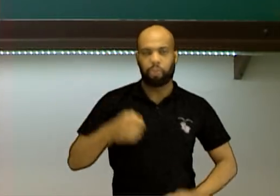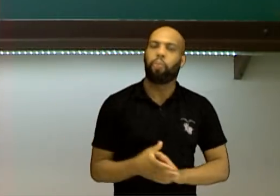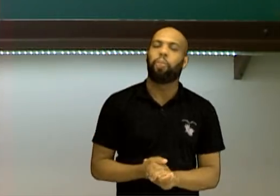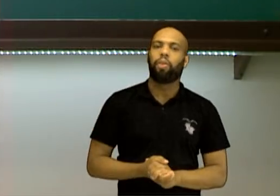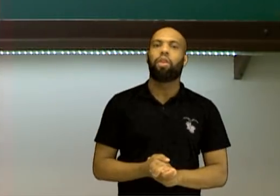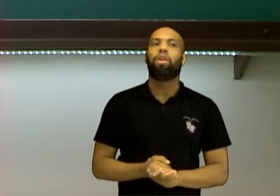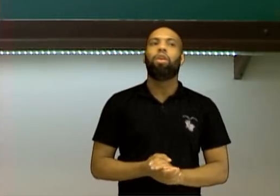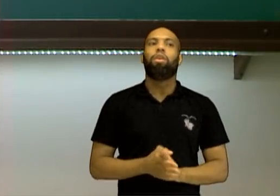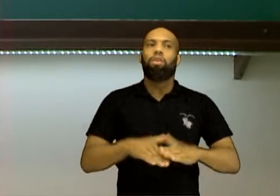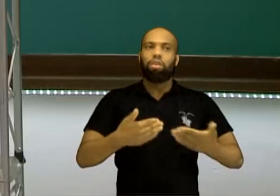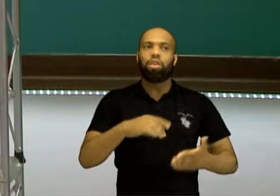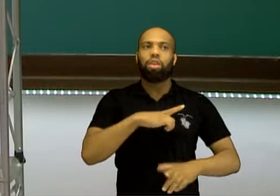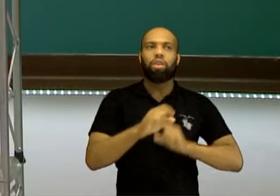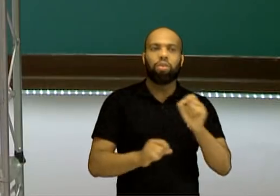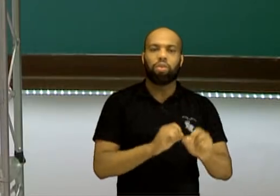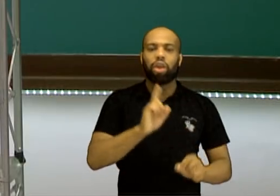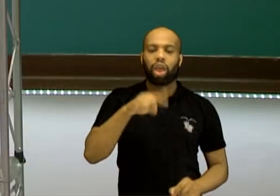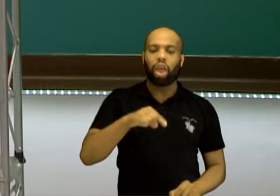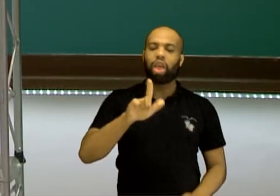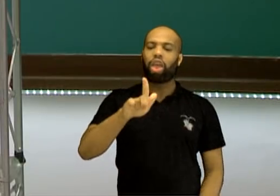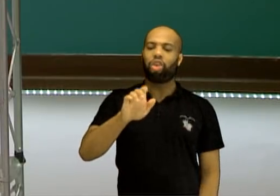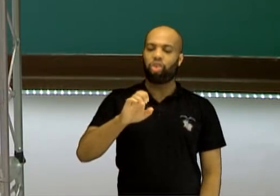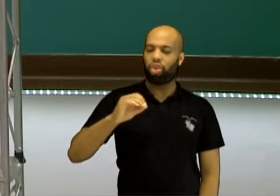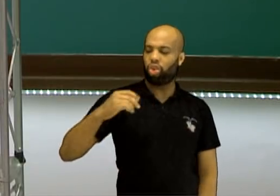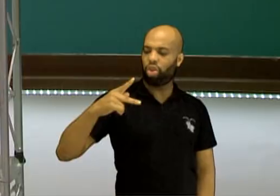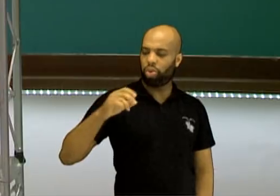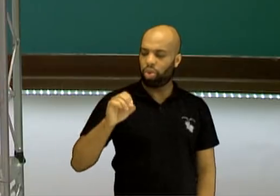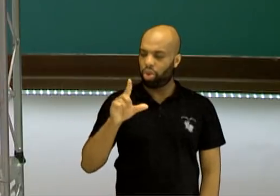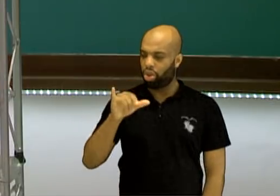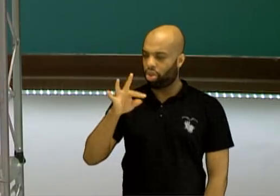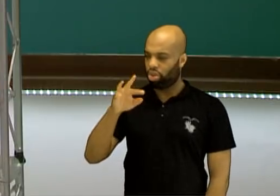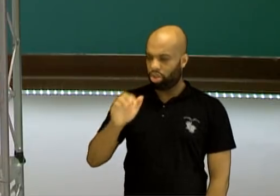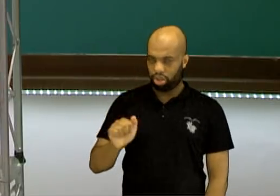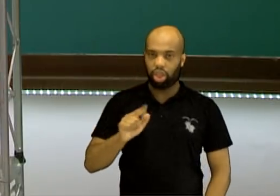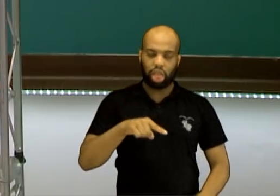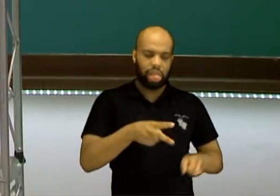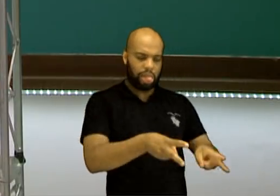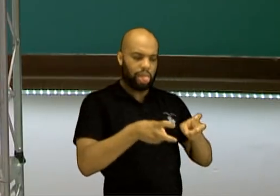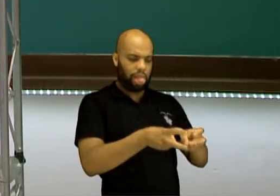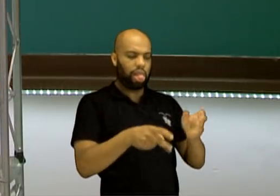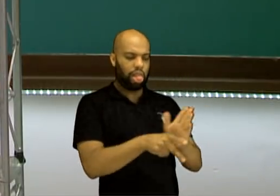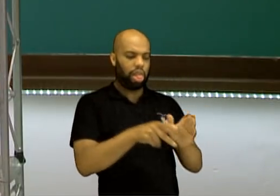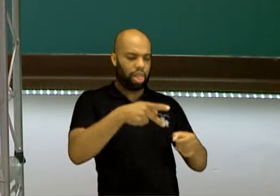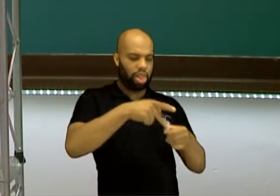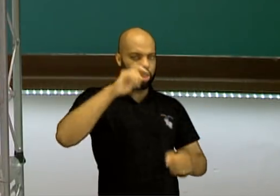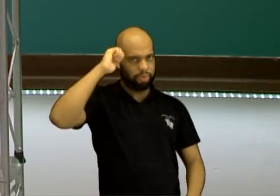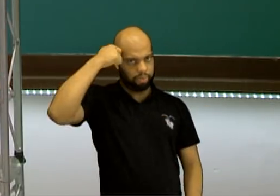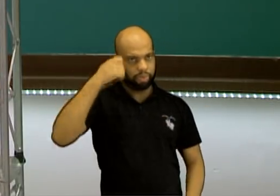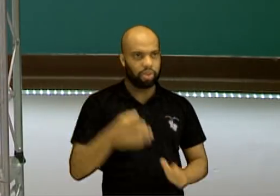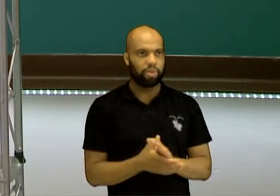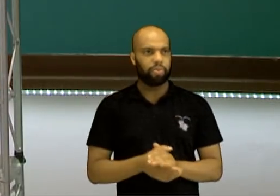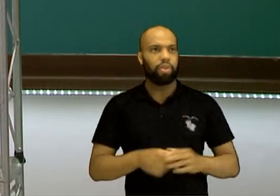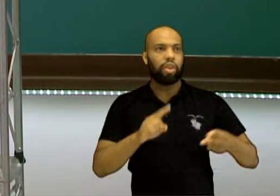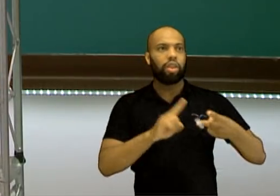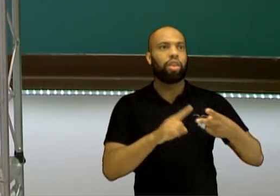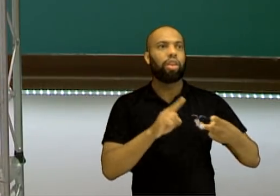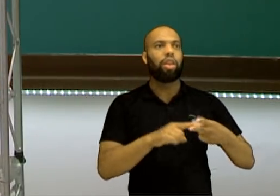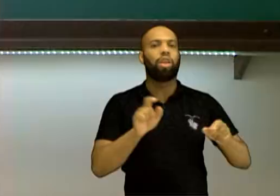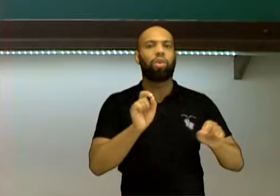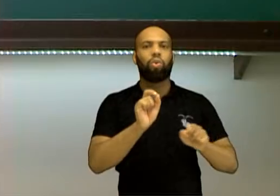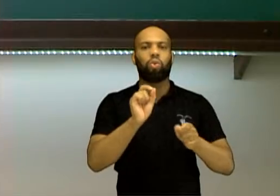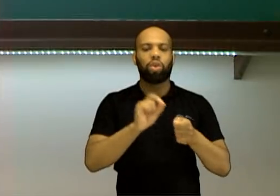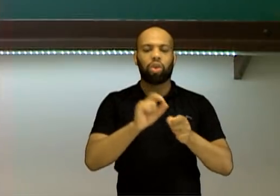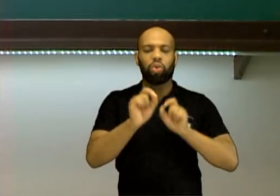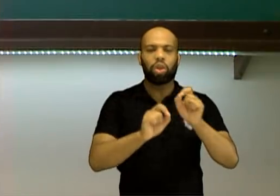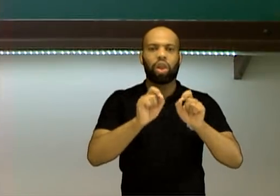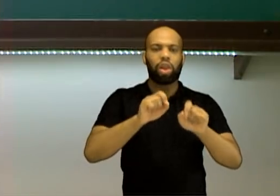Então, aí eu já tenho uma questão geopolítica em desenvolvimento, a exploração do pré-sal. Temos a reforma agrária, também um assunto muito